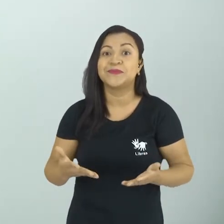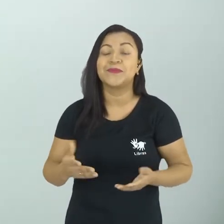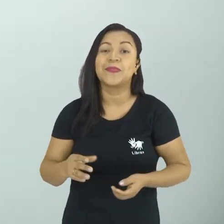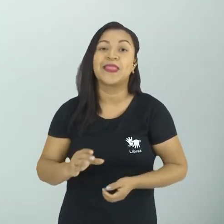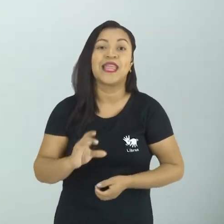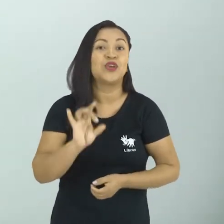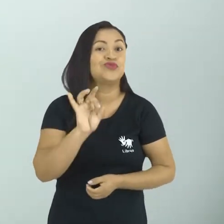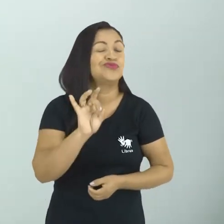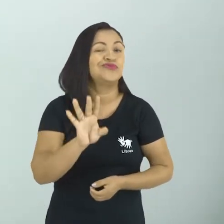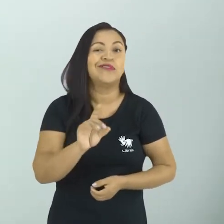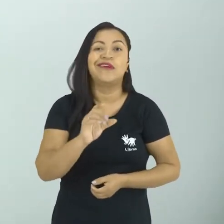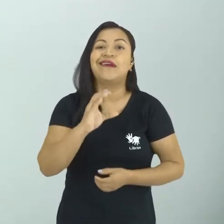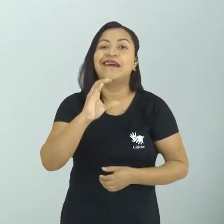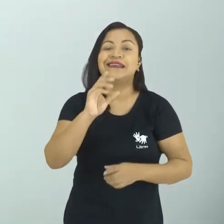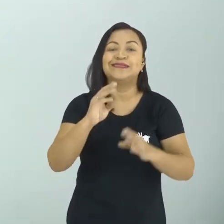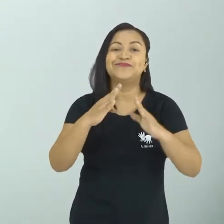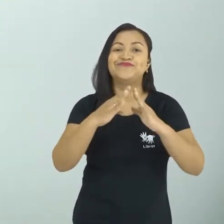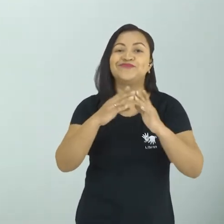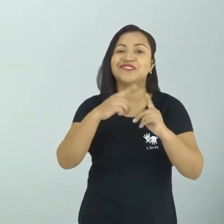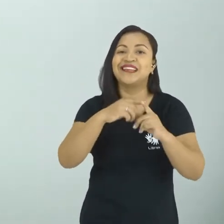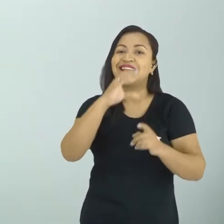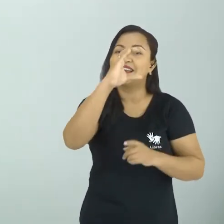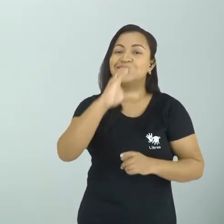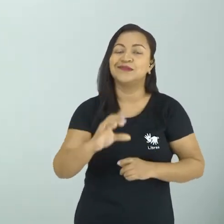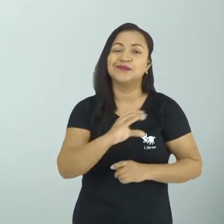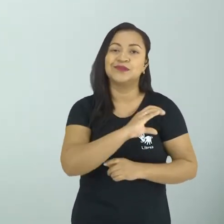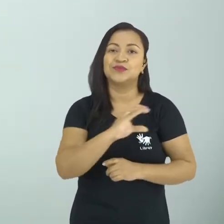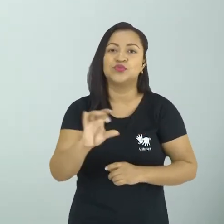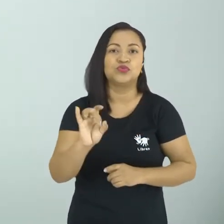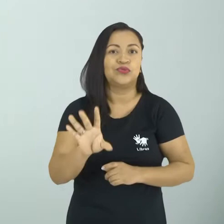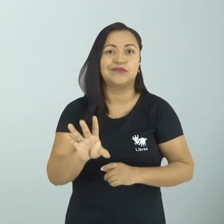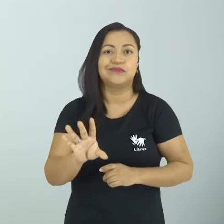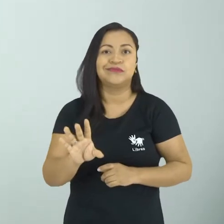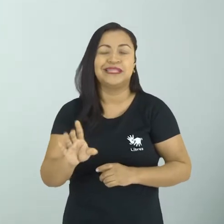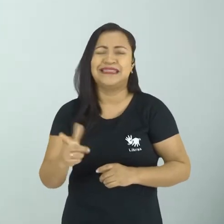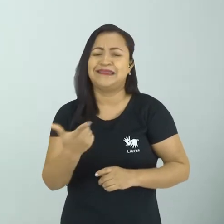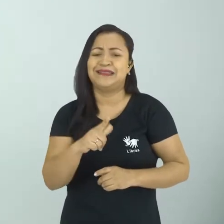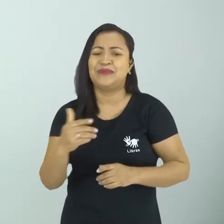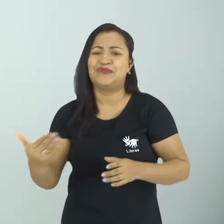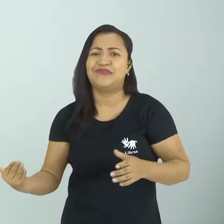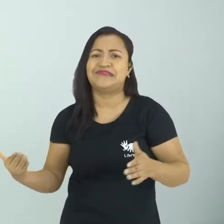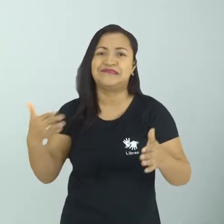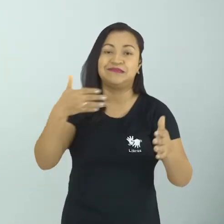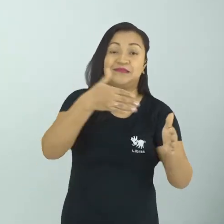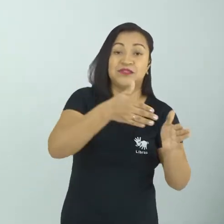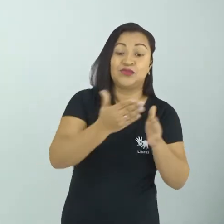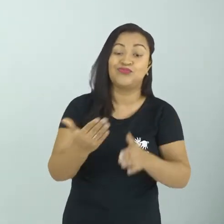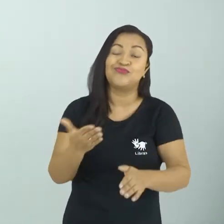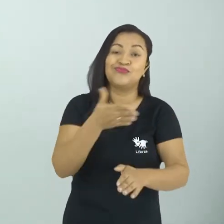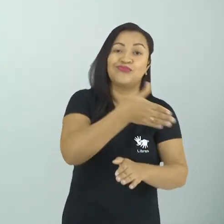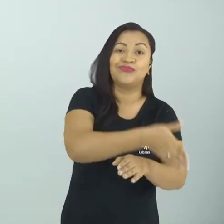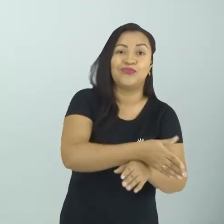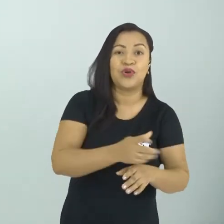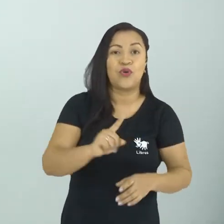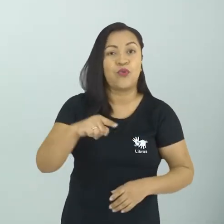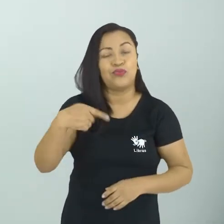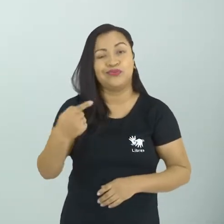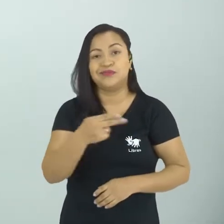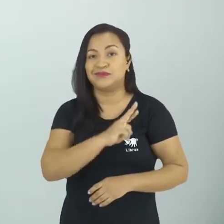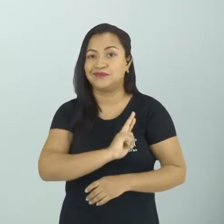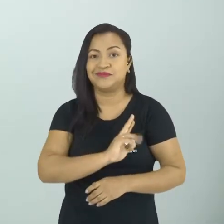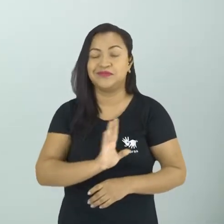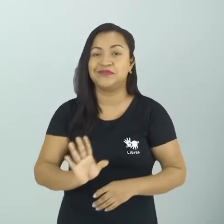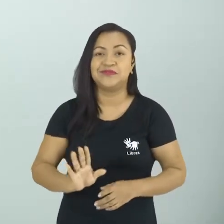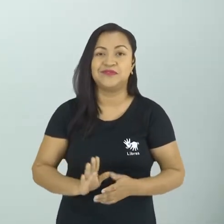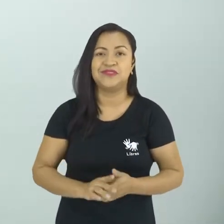quê? Católica, tá? E não dava abertura para outras religiões, tá? Como vocês lembram, e quem eram